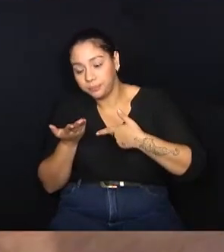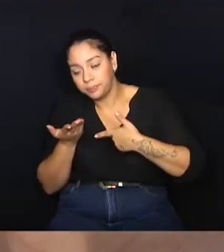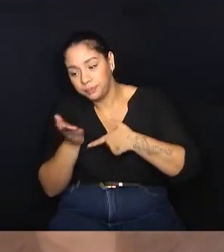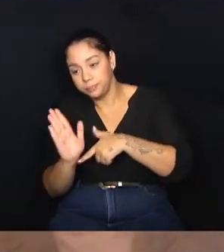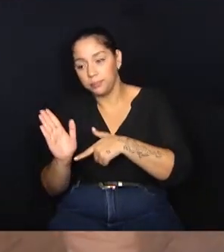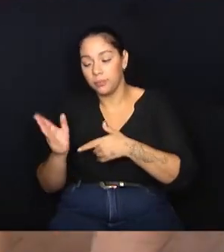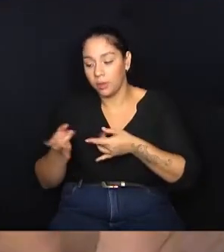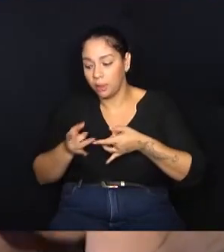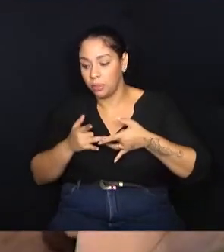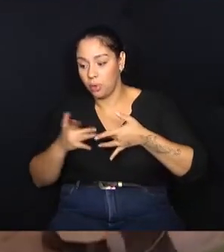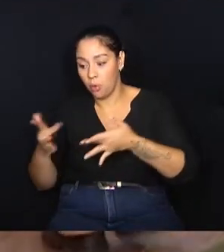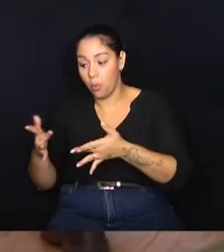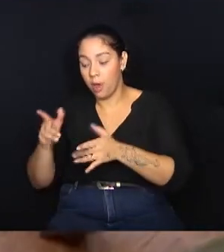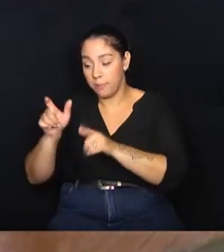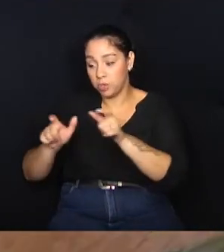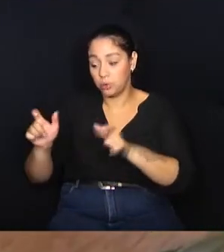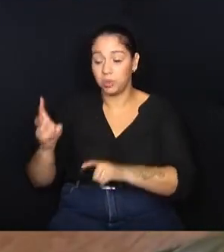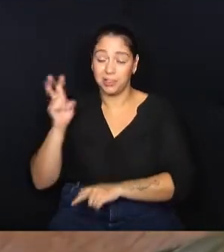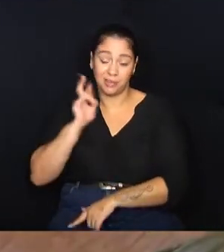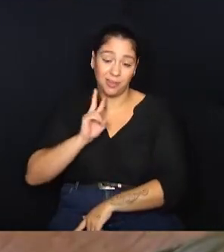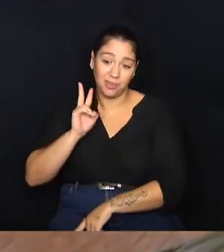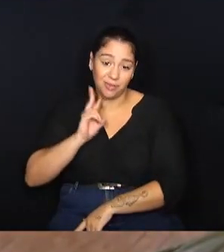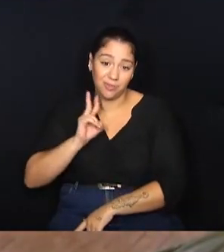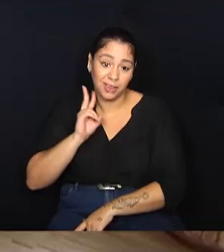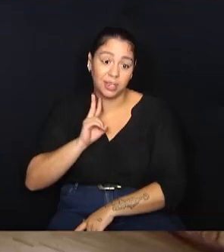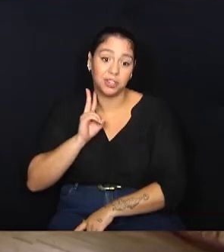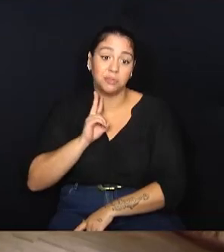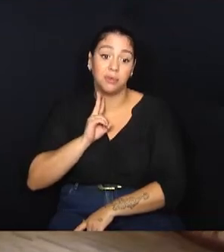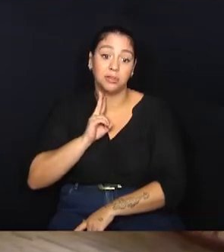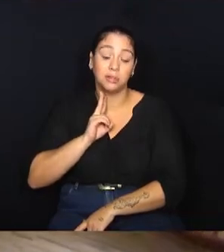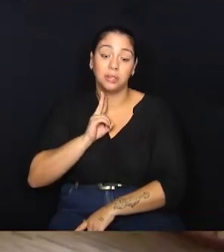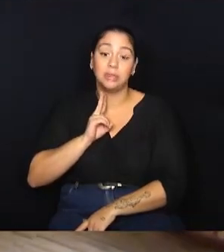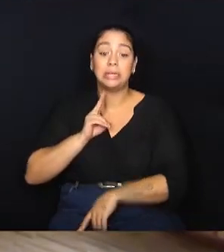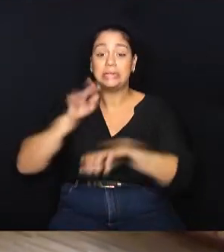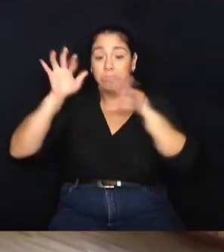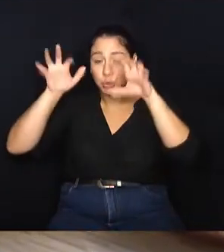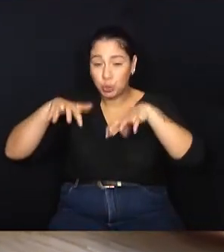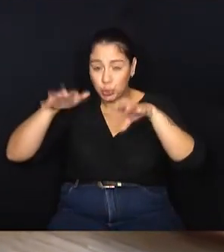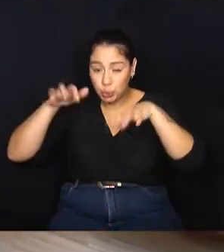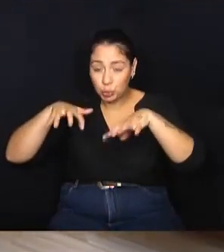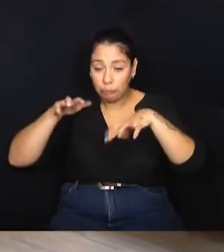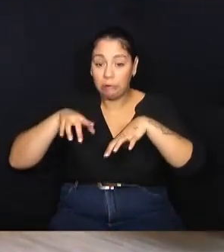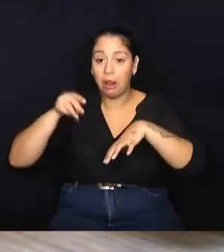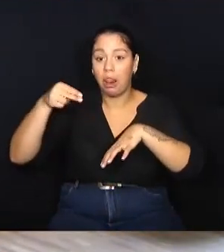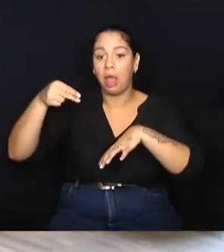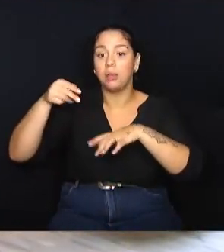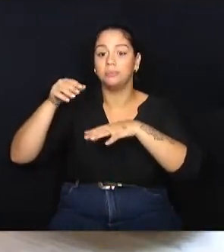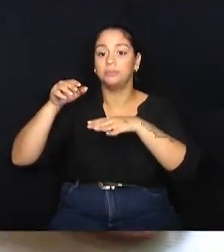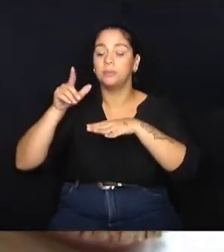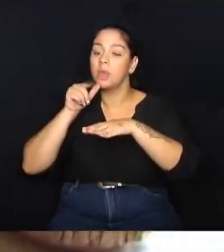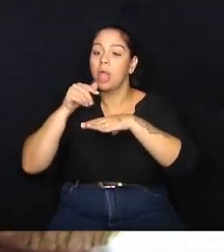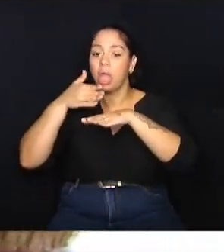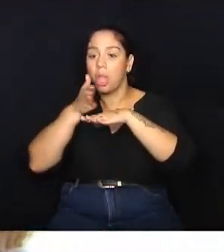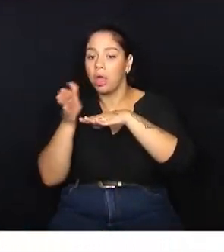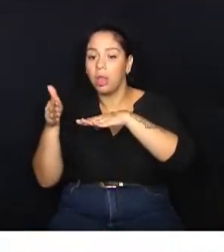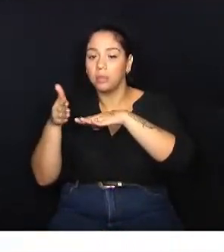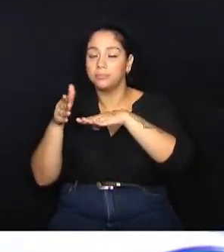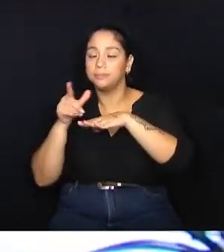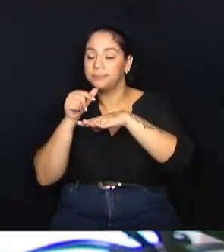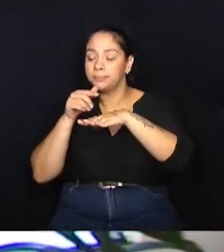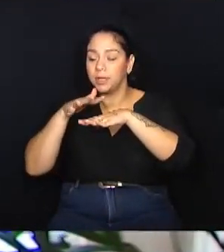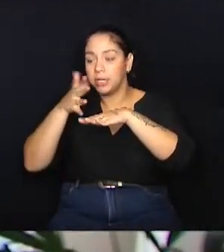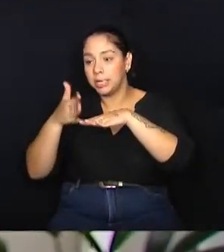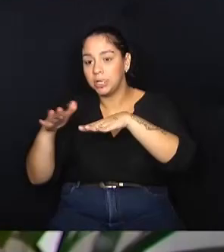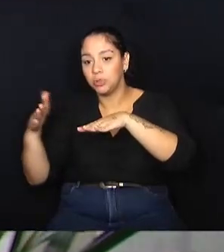também vítimas da catástrofe causada pelas chuvas no litoral norte durante o carnaval. É impressionante, eu